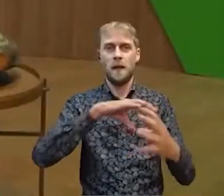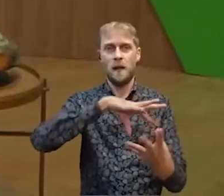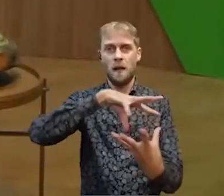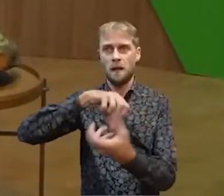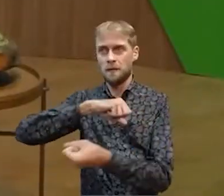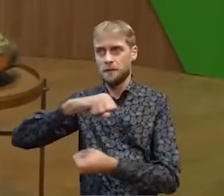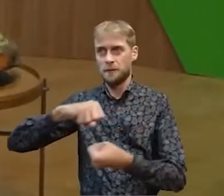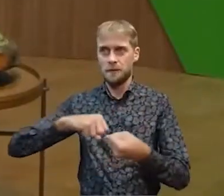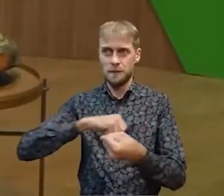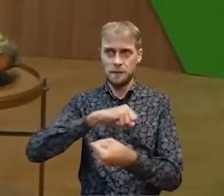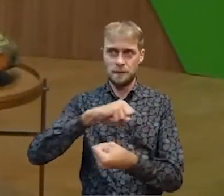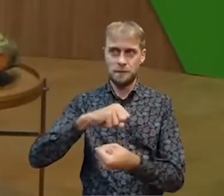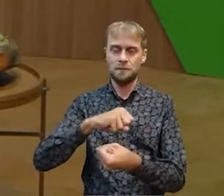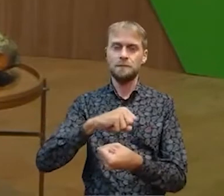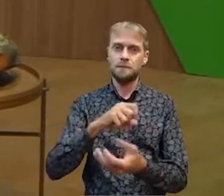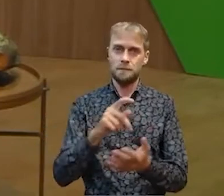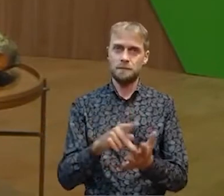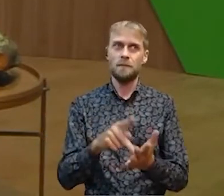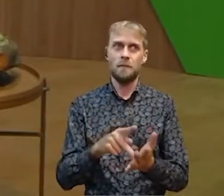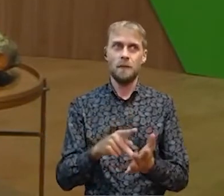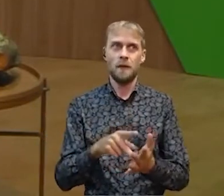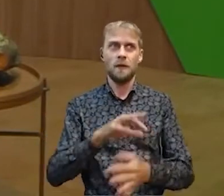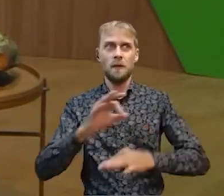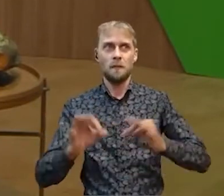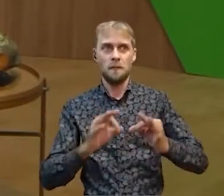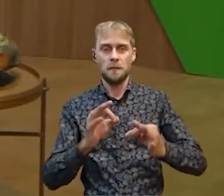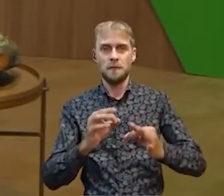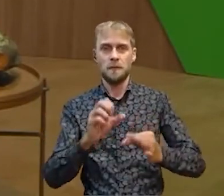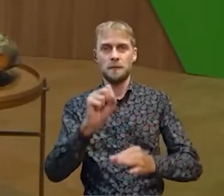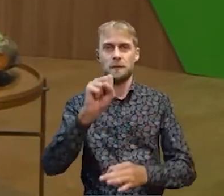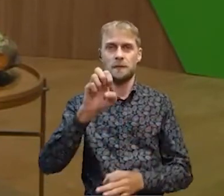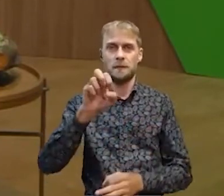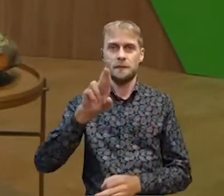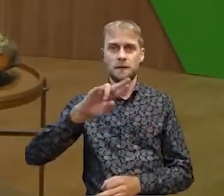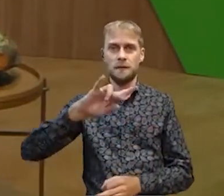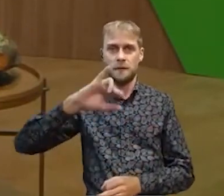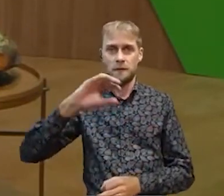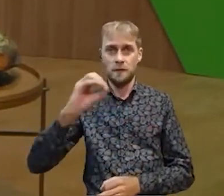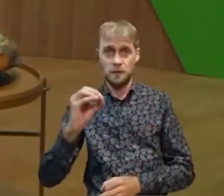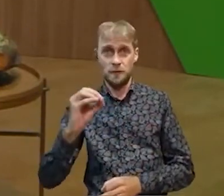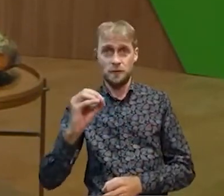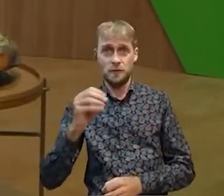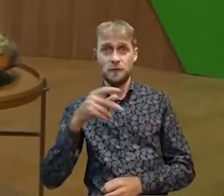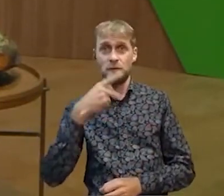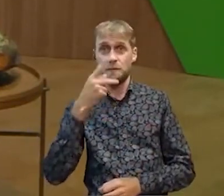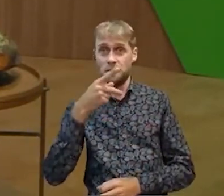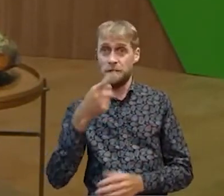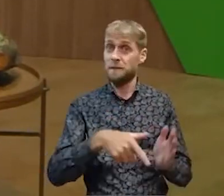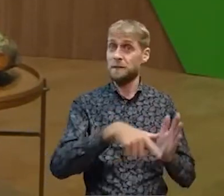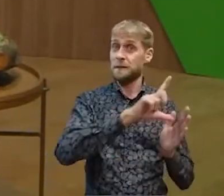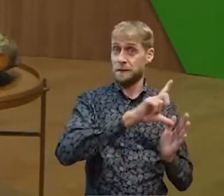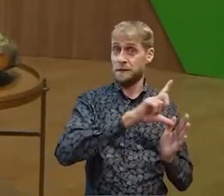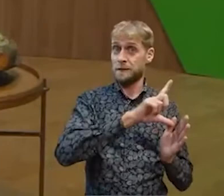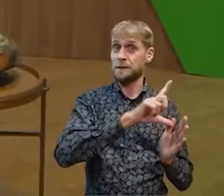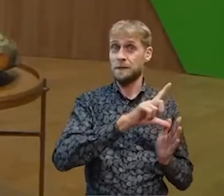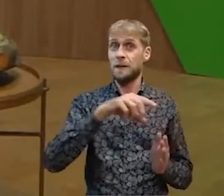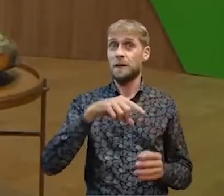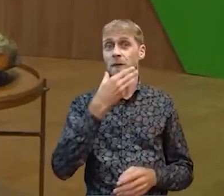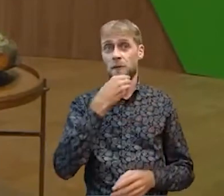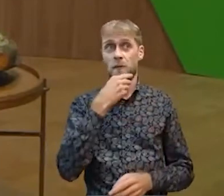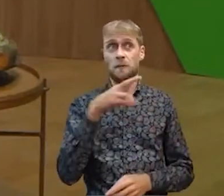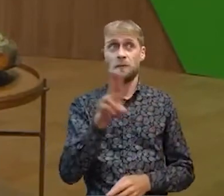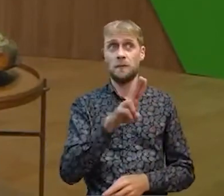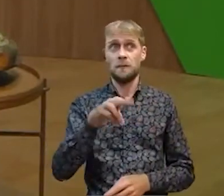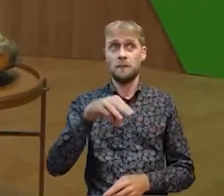é? E esse é o projeto que o Sérgio Delmiro quis se referir naquele momento. E o Maurício vai estar amanhã.